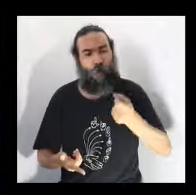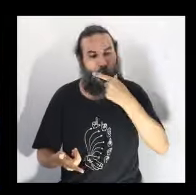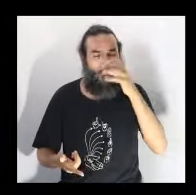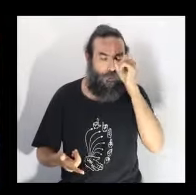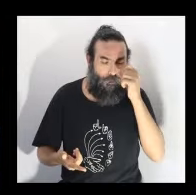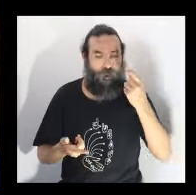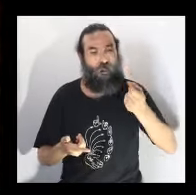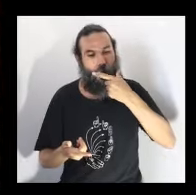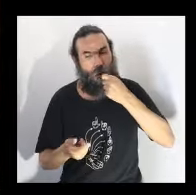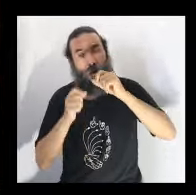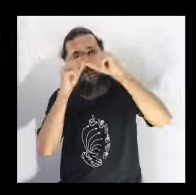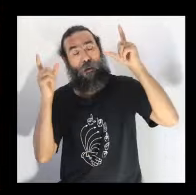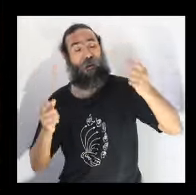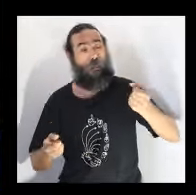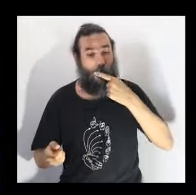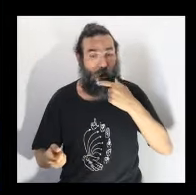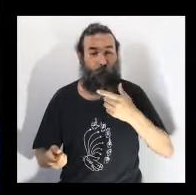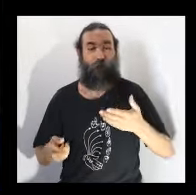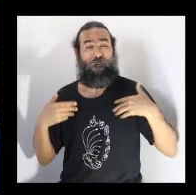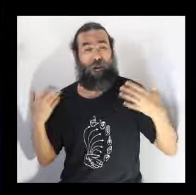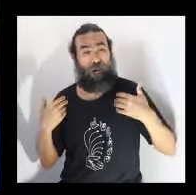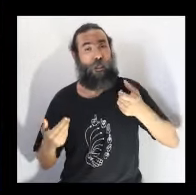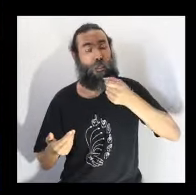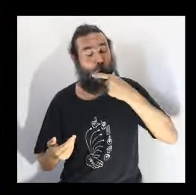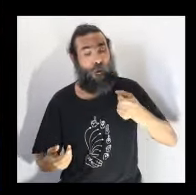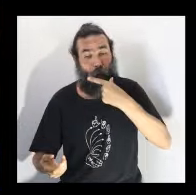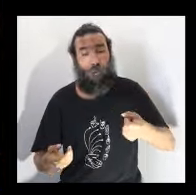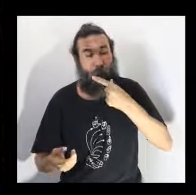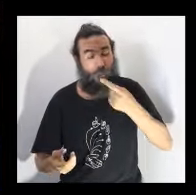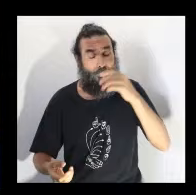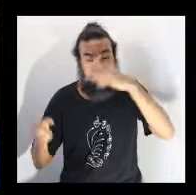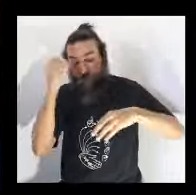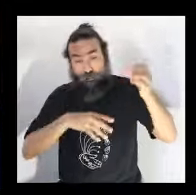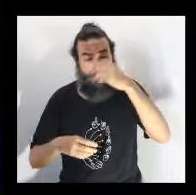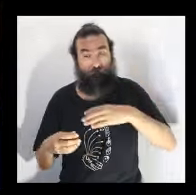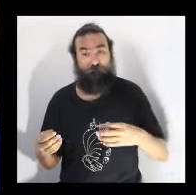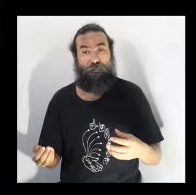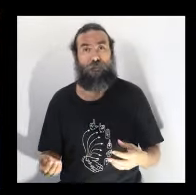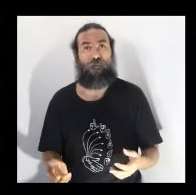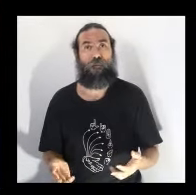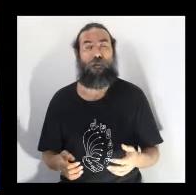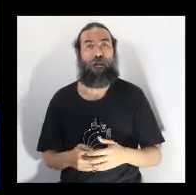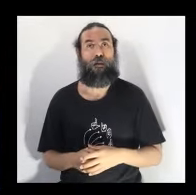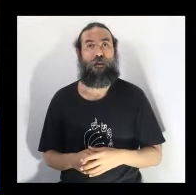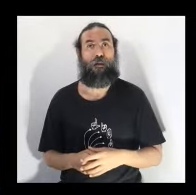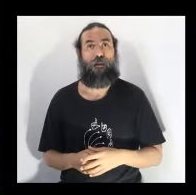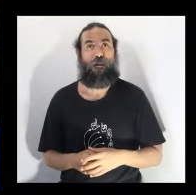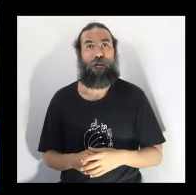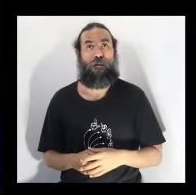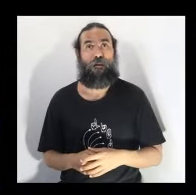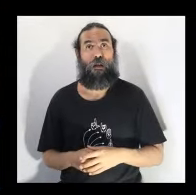dormir a droga para se acordar droga para ficar feliz adoro para se aguentar droga para tratar das droga e droga para se drogar